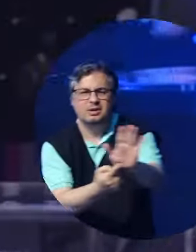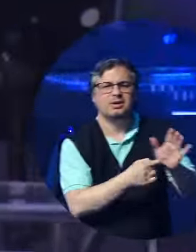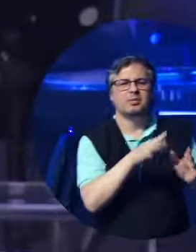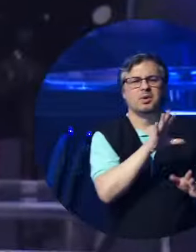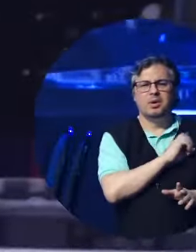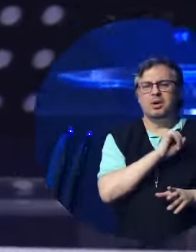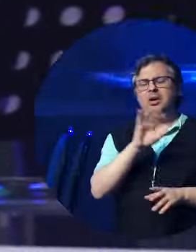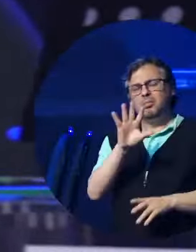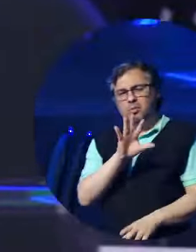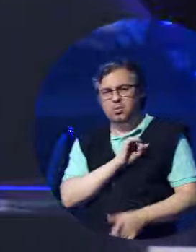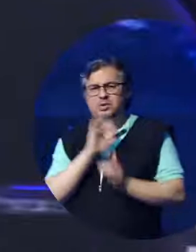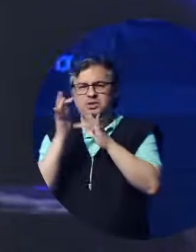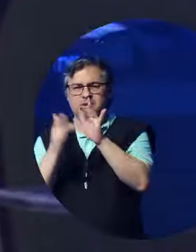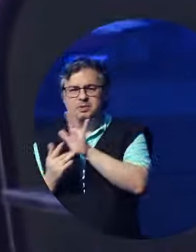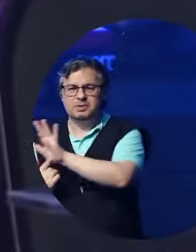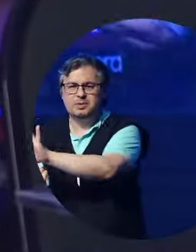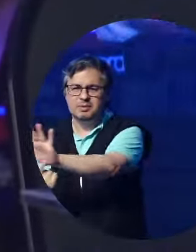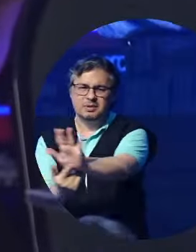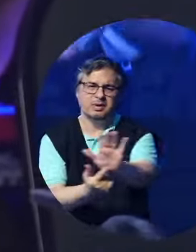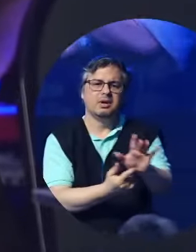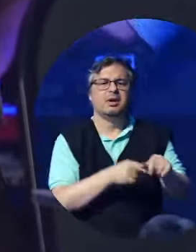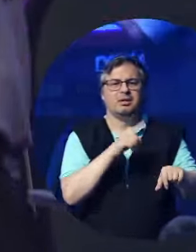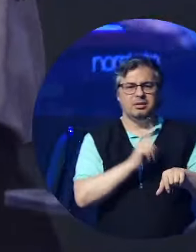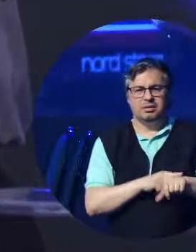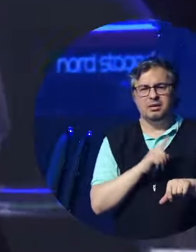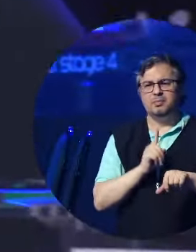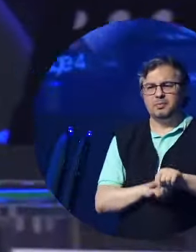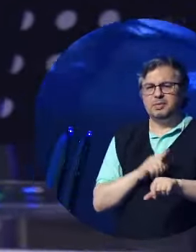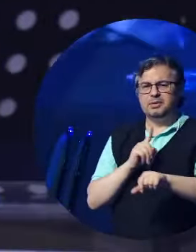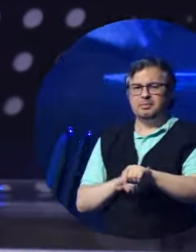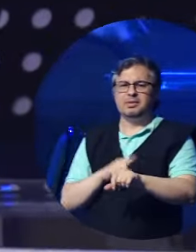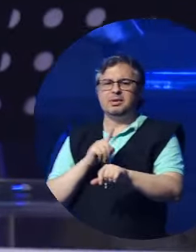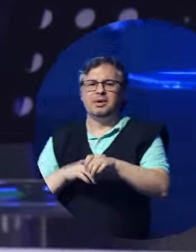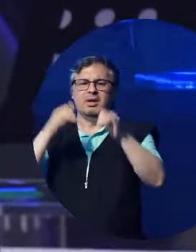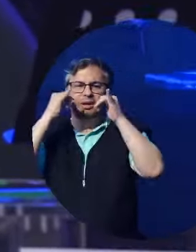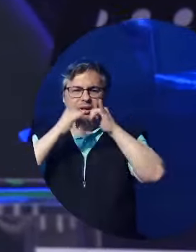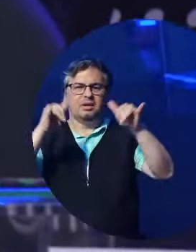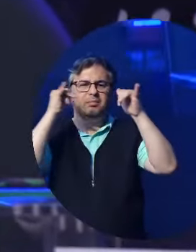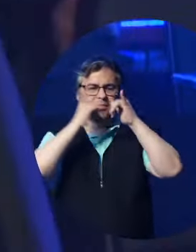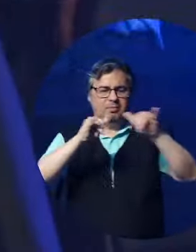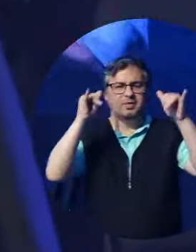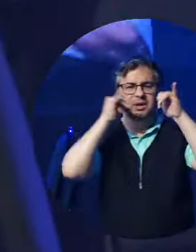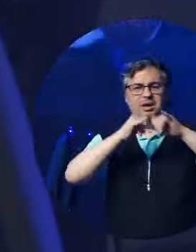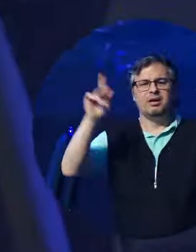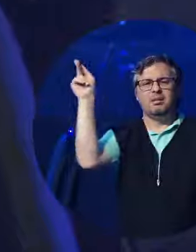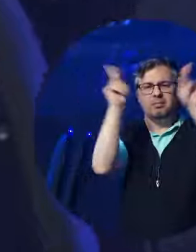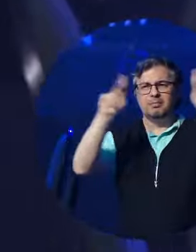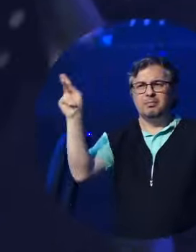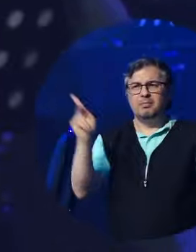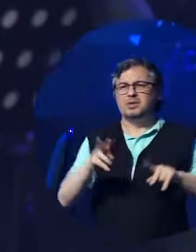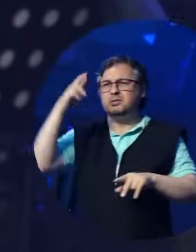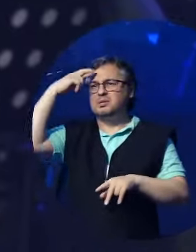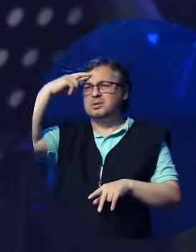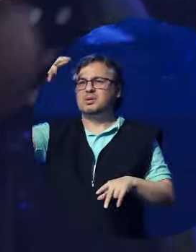compartilhar esse amor, é tempo de espalhar a paz do Senhor.